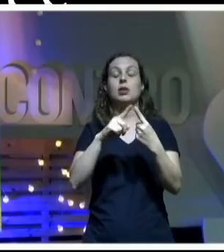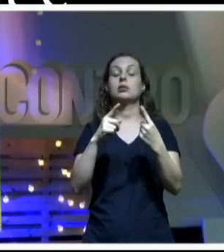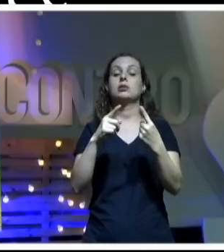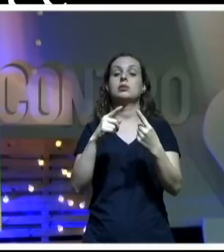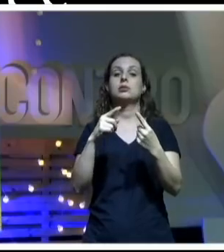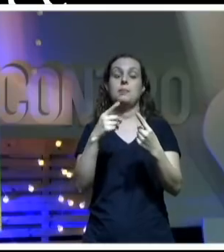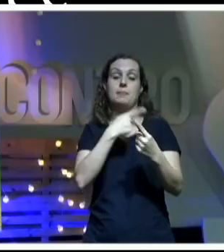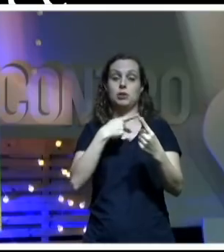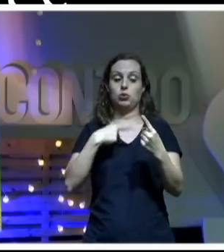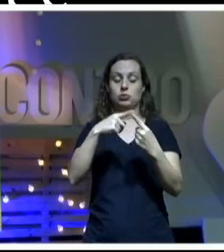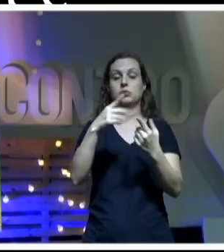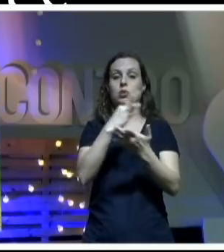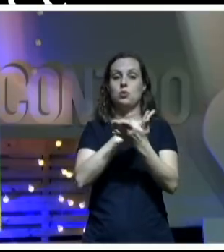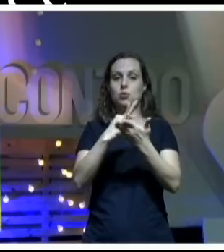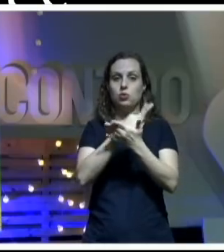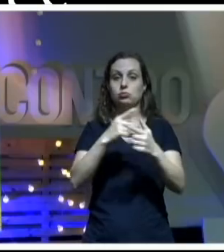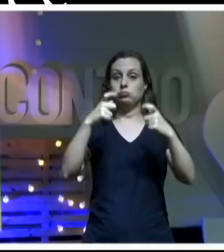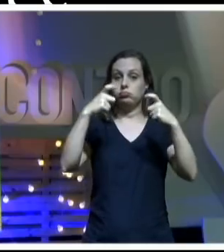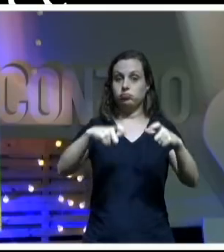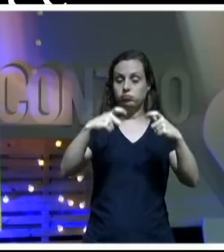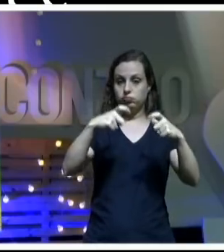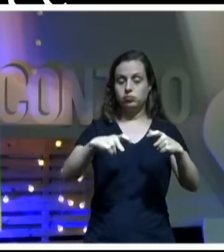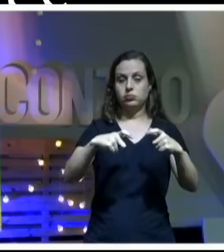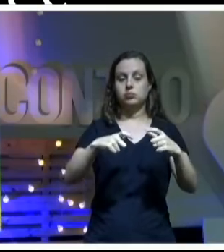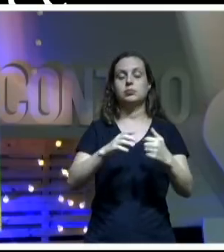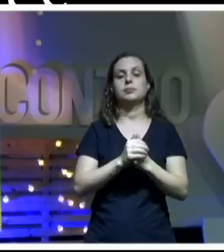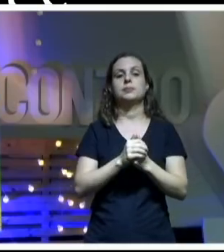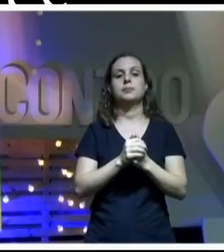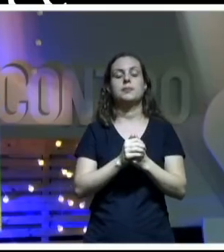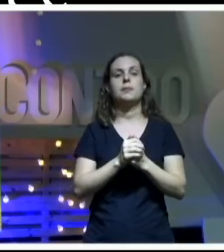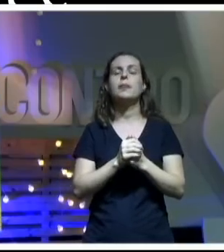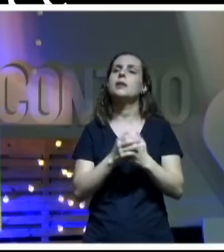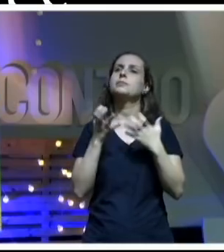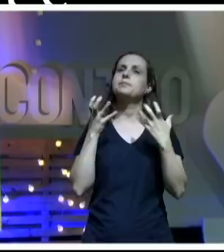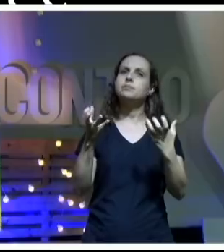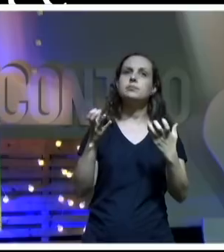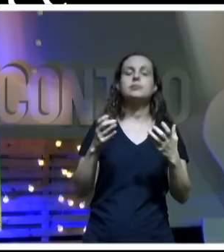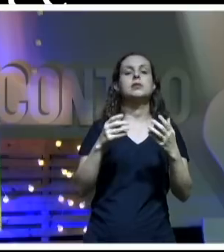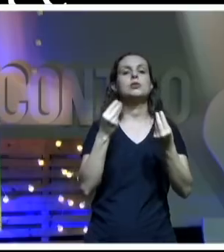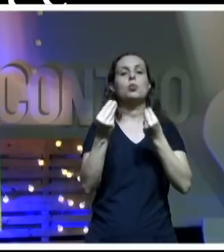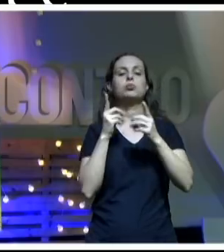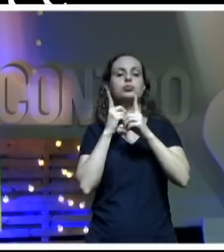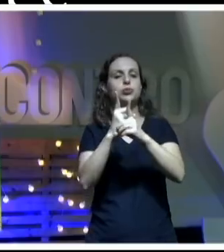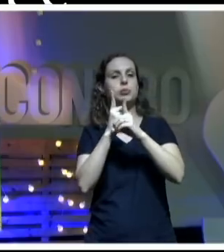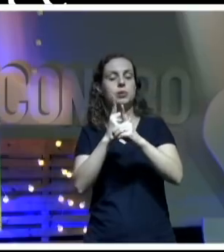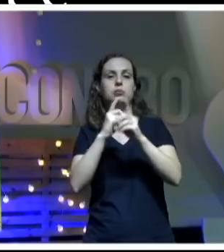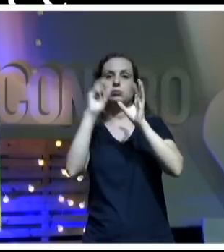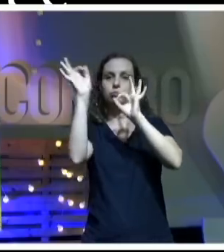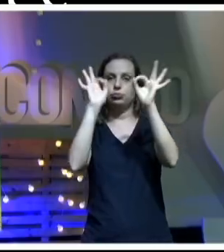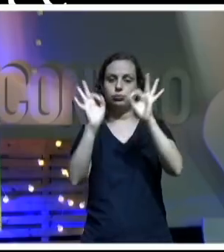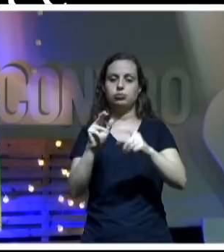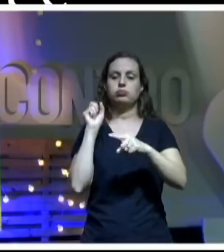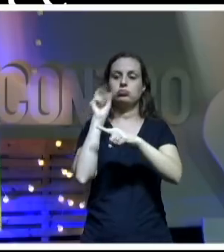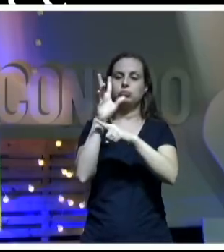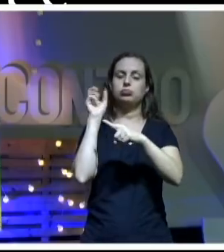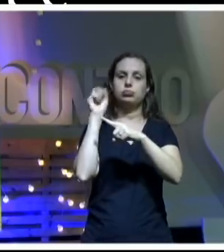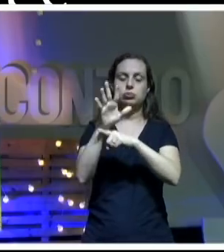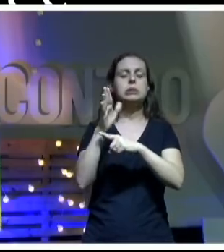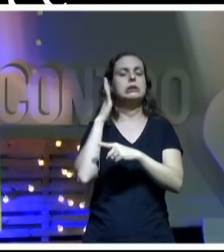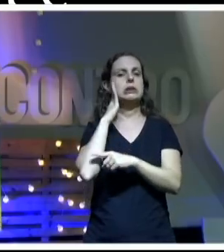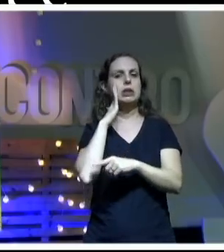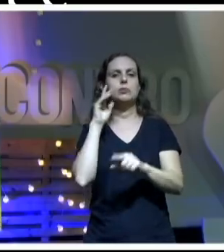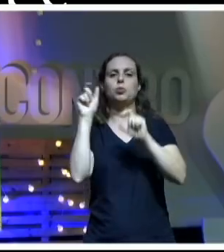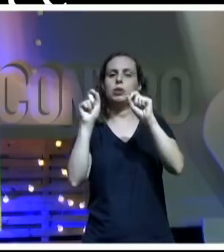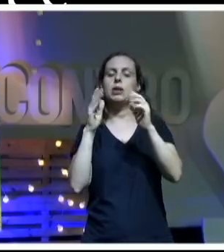local é quem constrói teologia pelos membros da sua congregação ele quer montar um programa de discipulado ele prepara as aulas ele sabe que a igreja dele